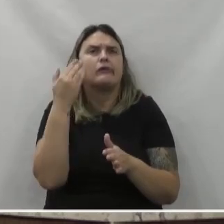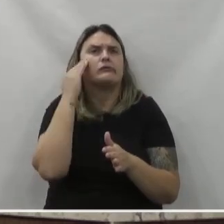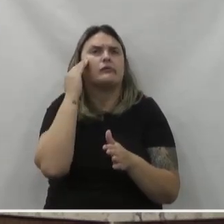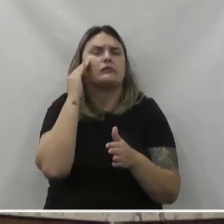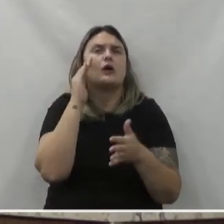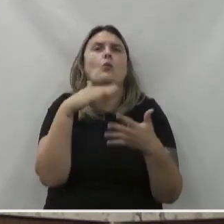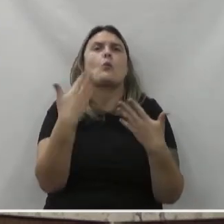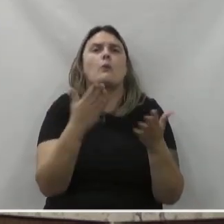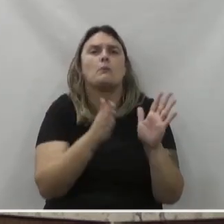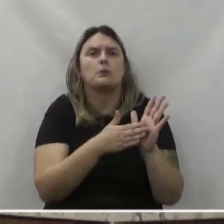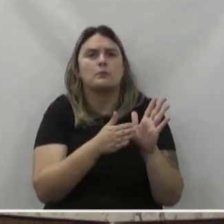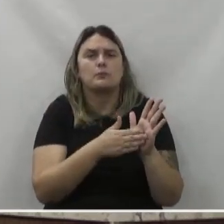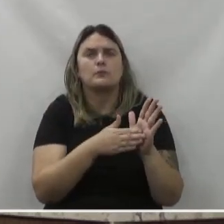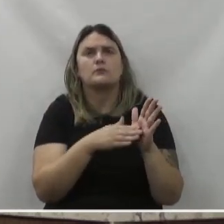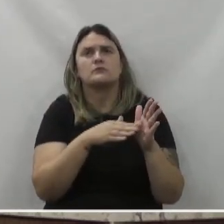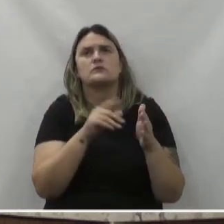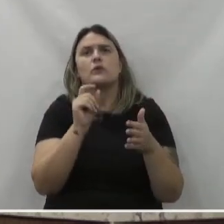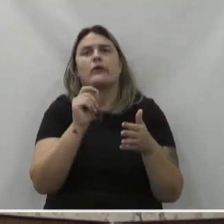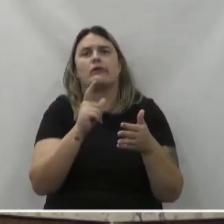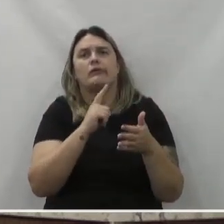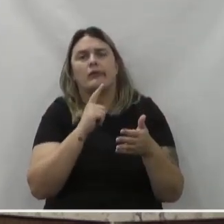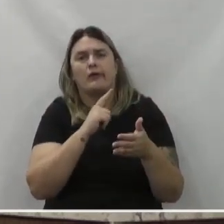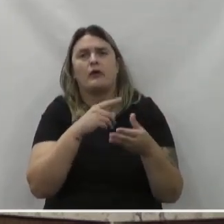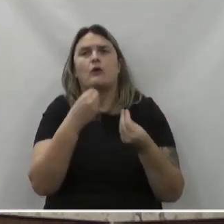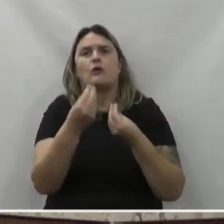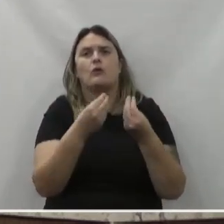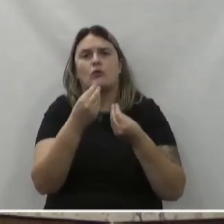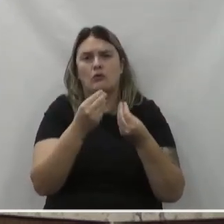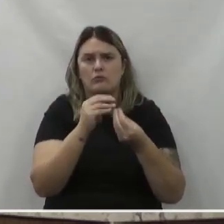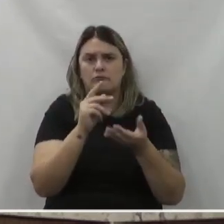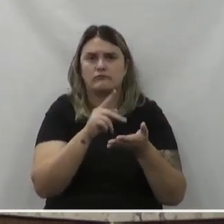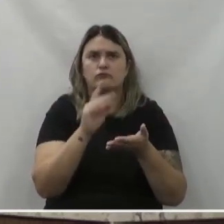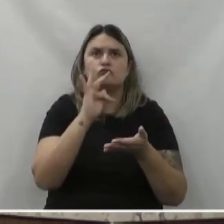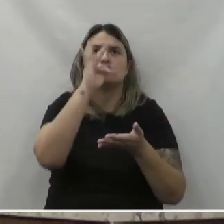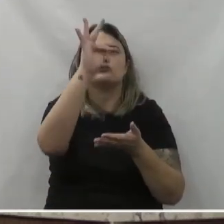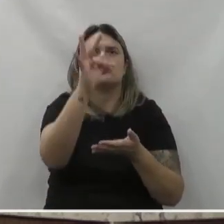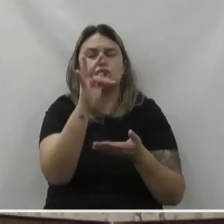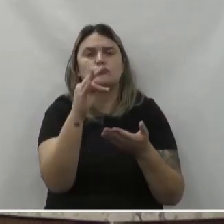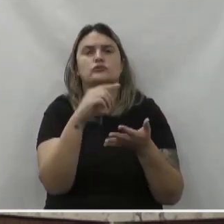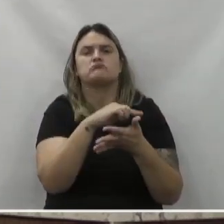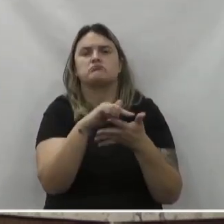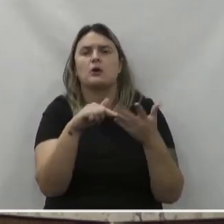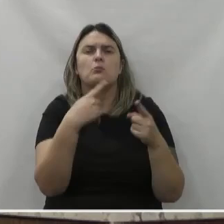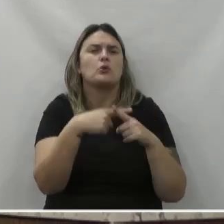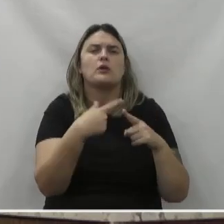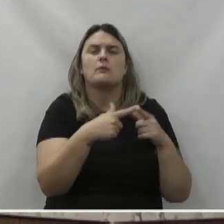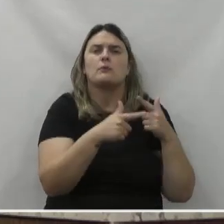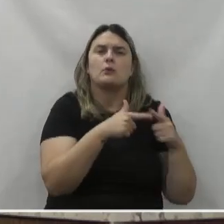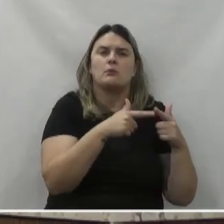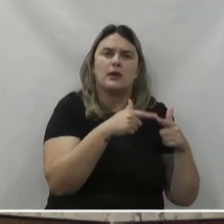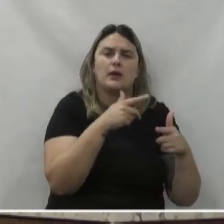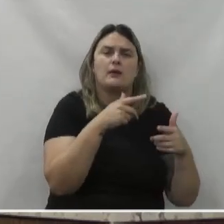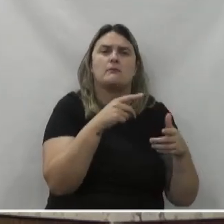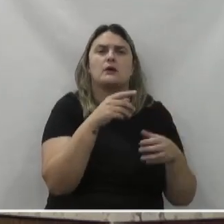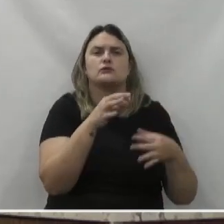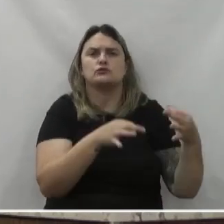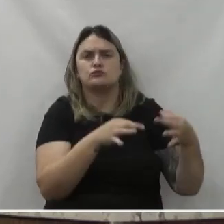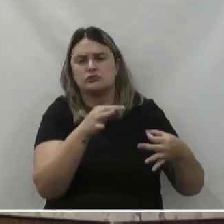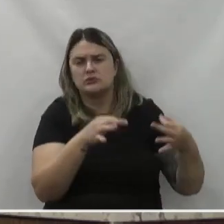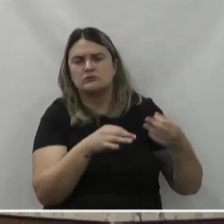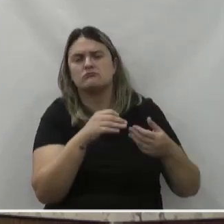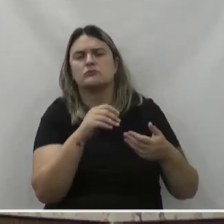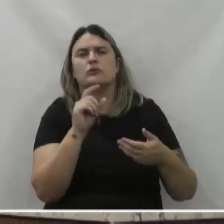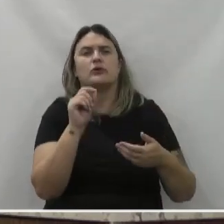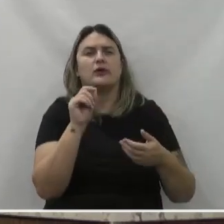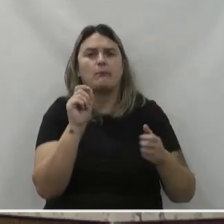as propostas da empresa e qual que é a situação realmente que está aí de todo esse imbróglio jurídico, né,